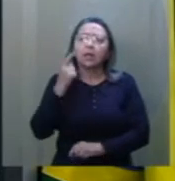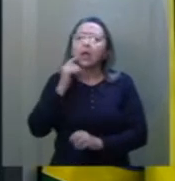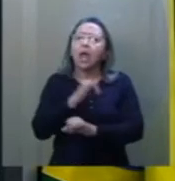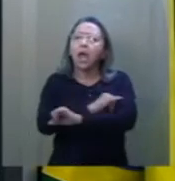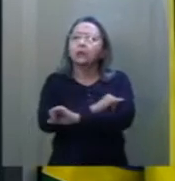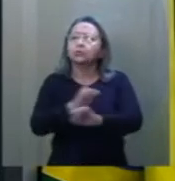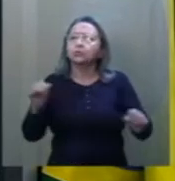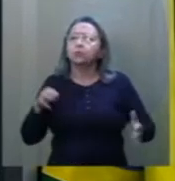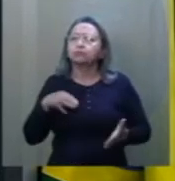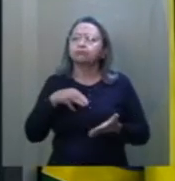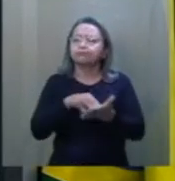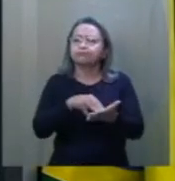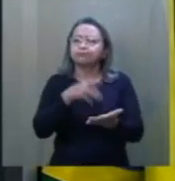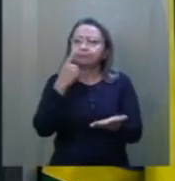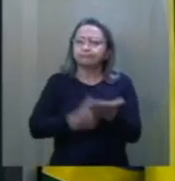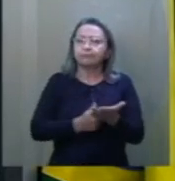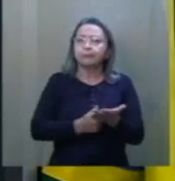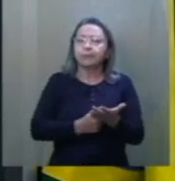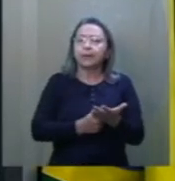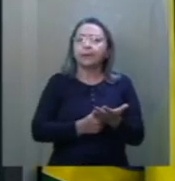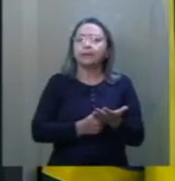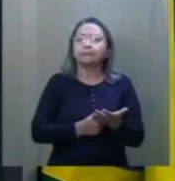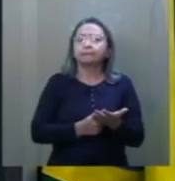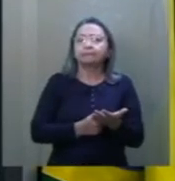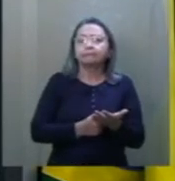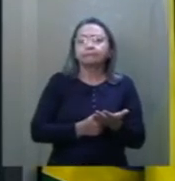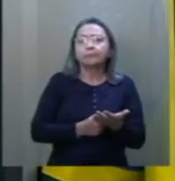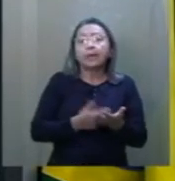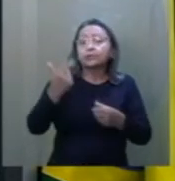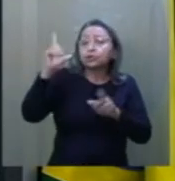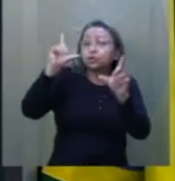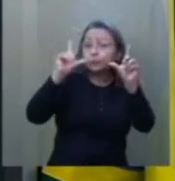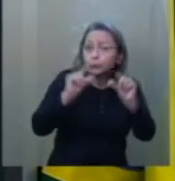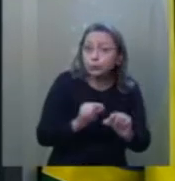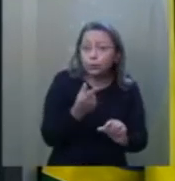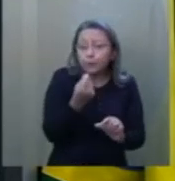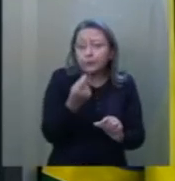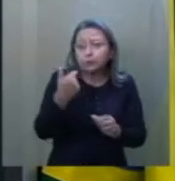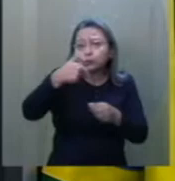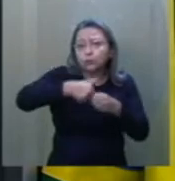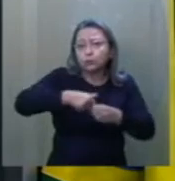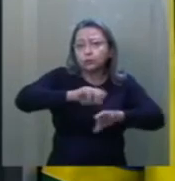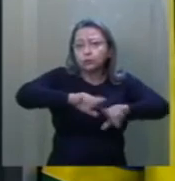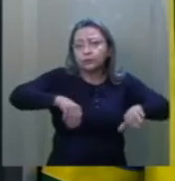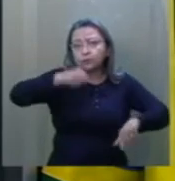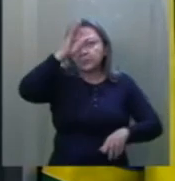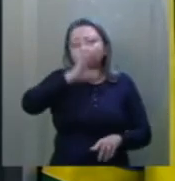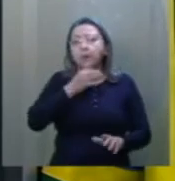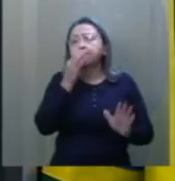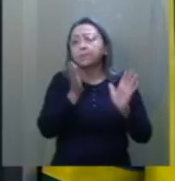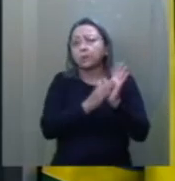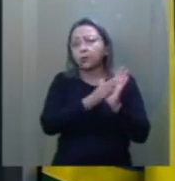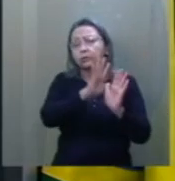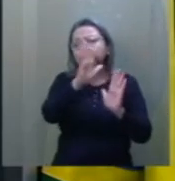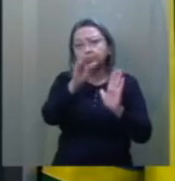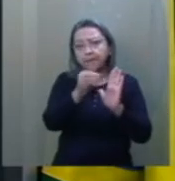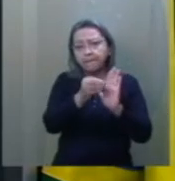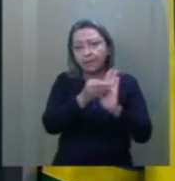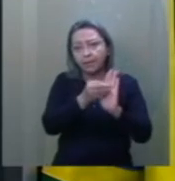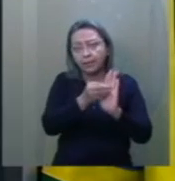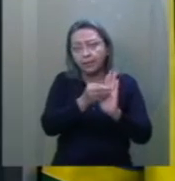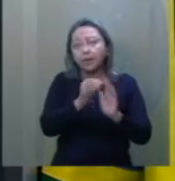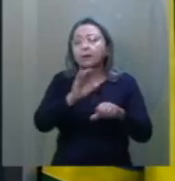efetiva para reduzir os preços dos combustíveis no Brasil. Uma proposta de emenda